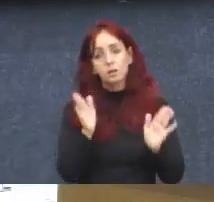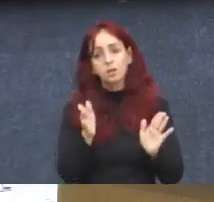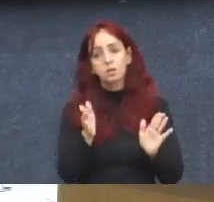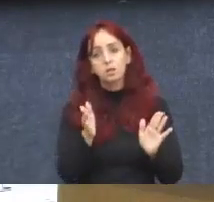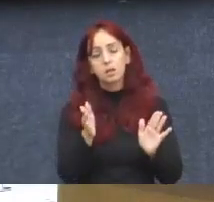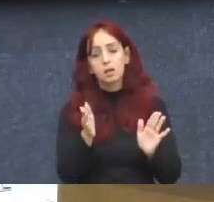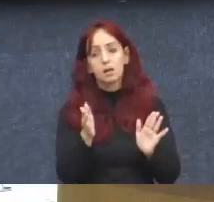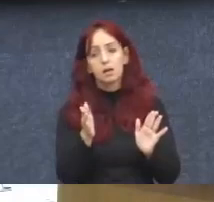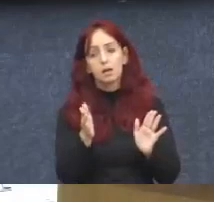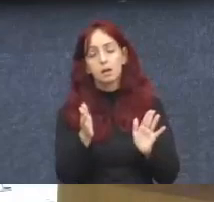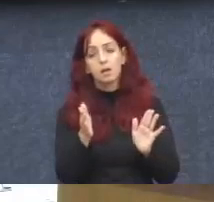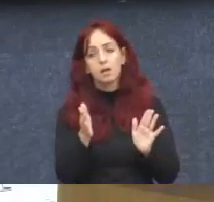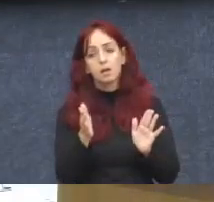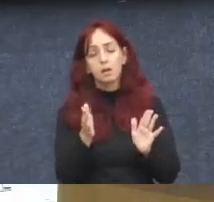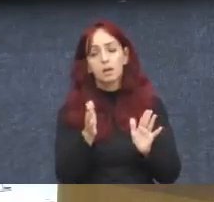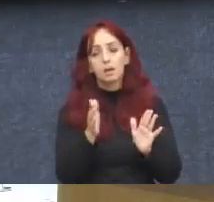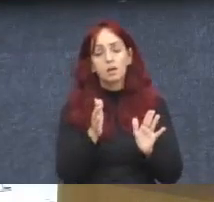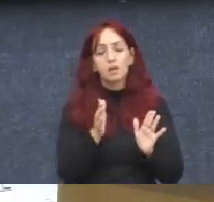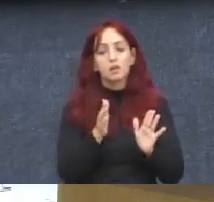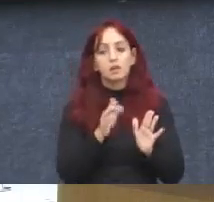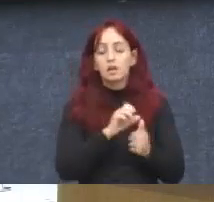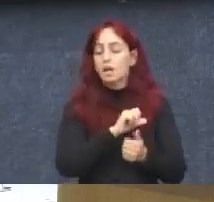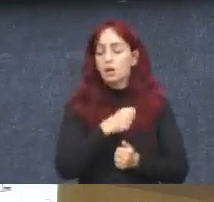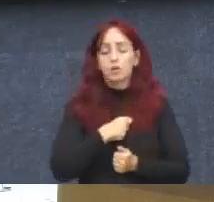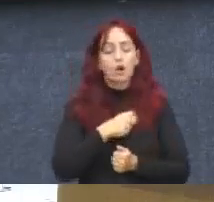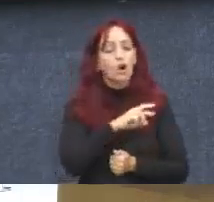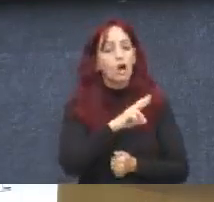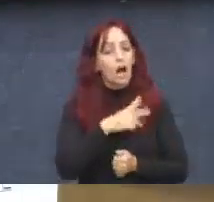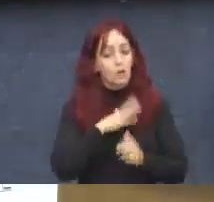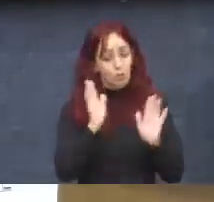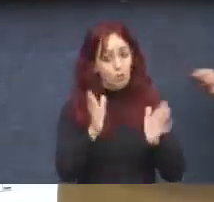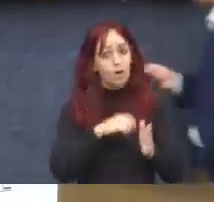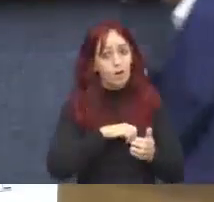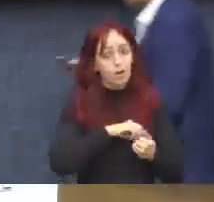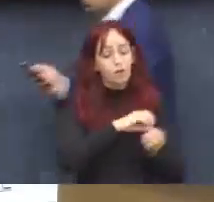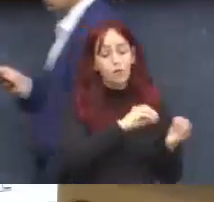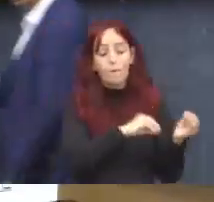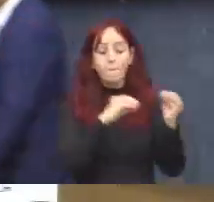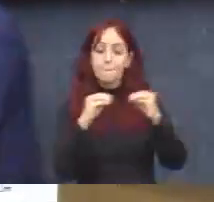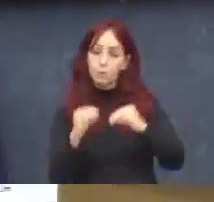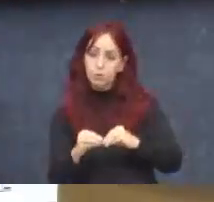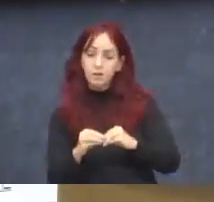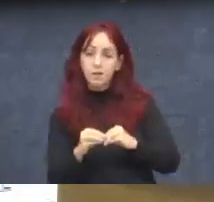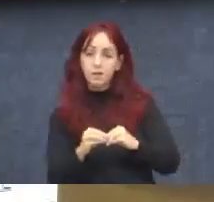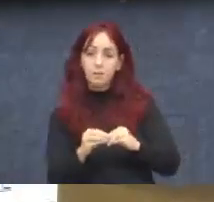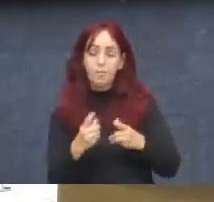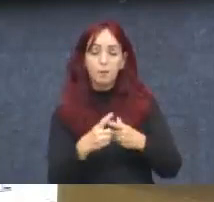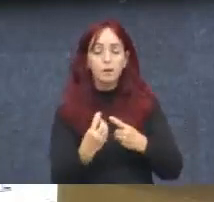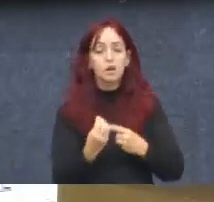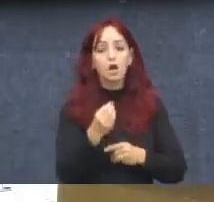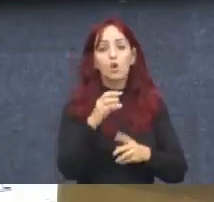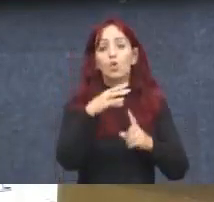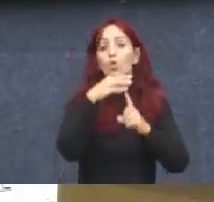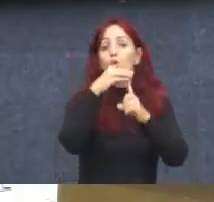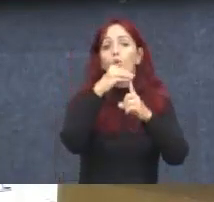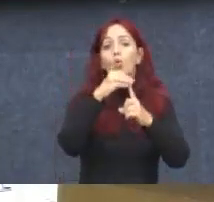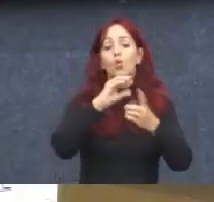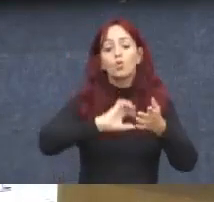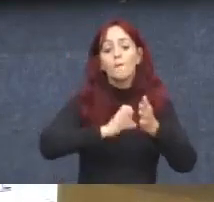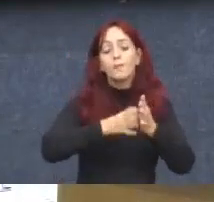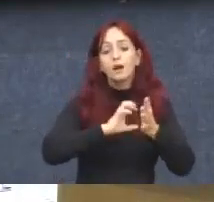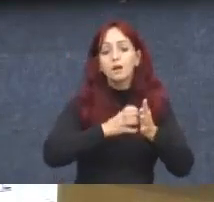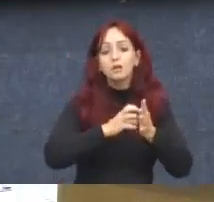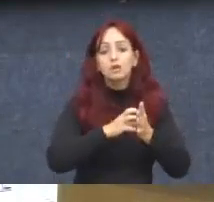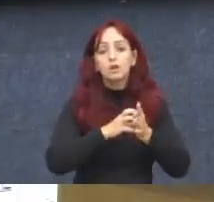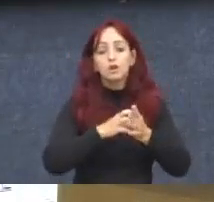assumindo também a presidência do Avante aqui, o único partido político com sede nacional em Belo